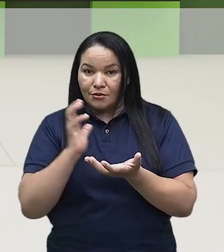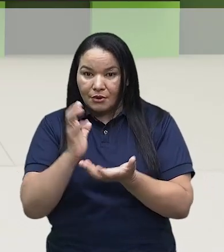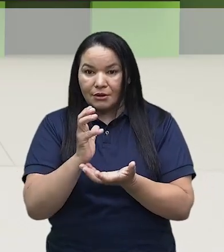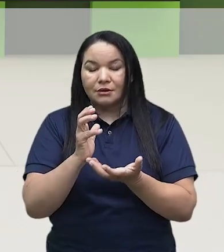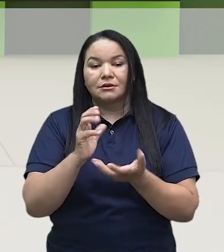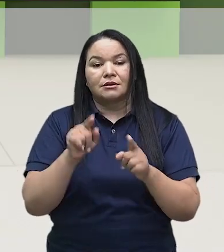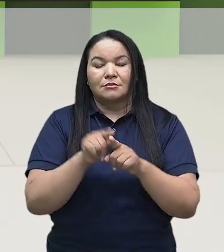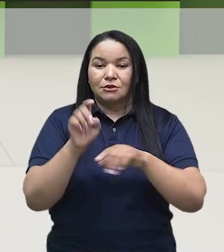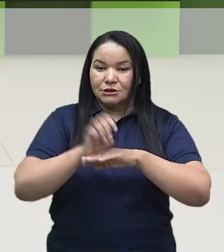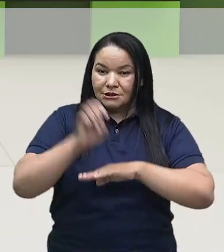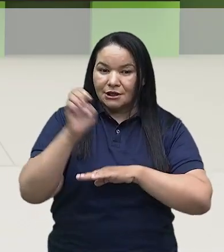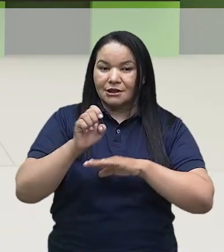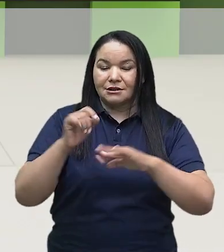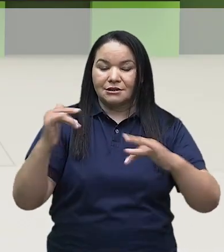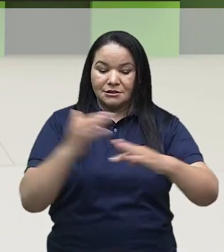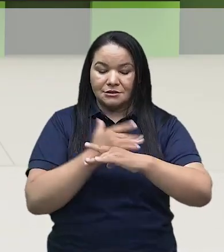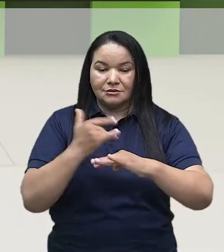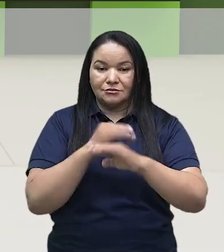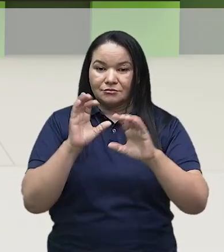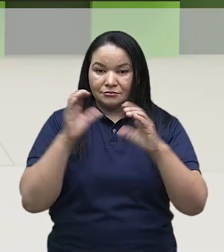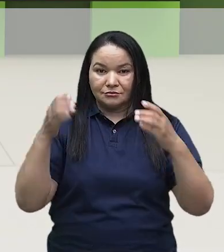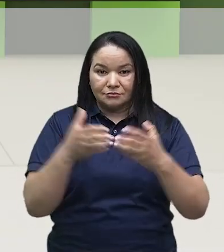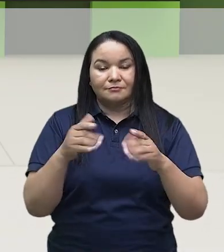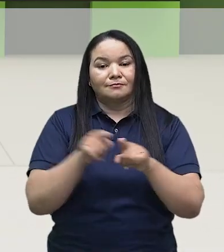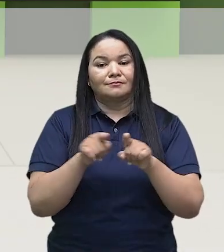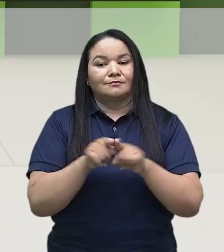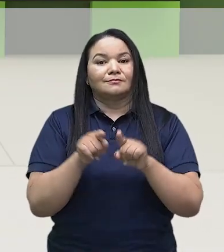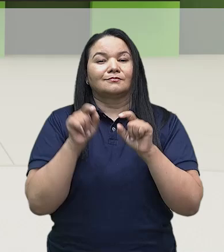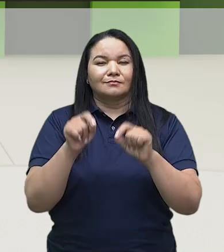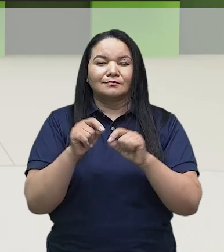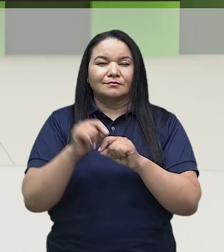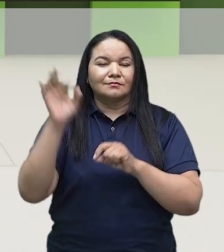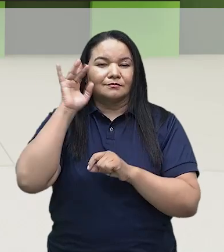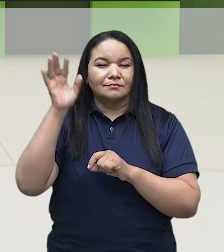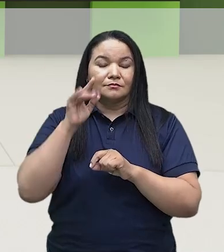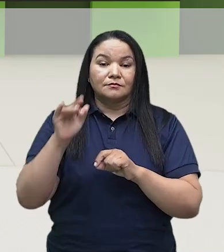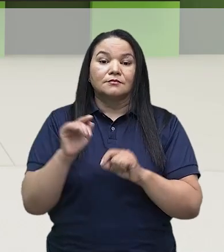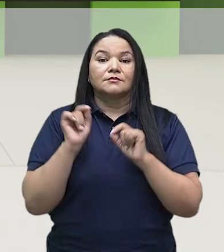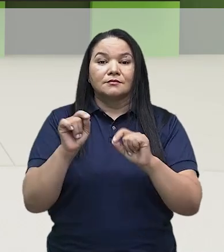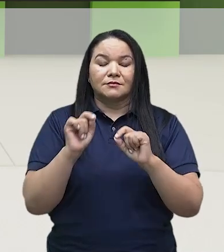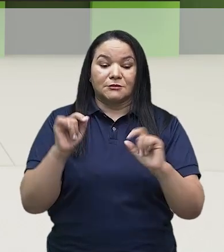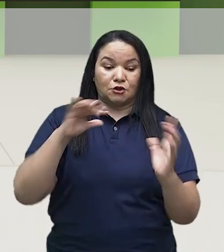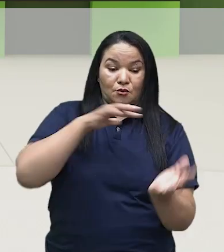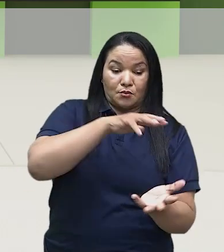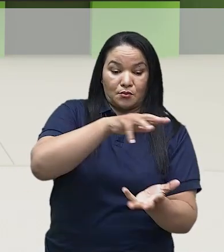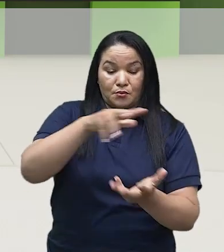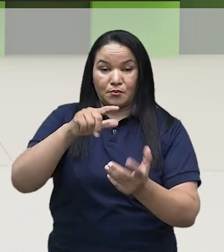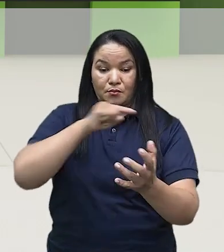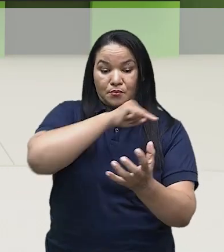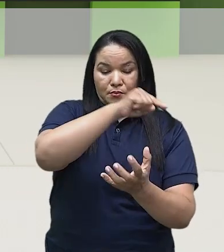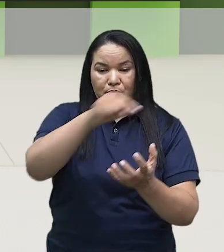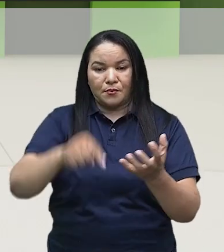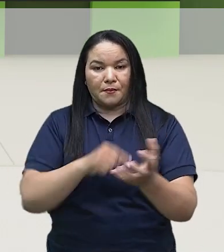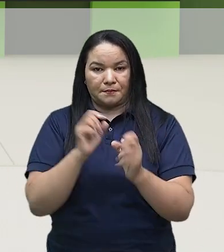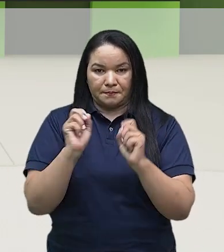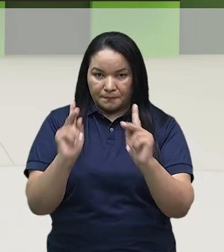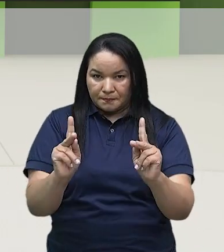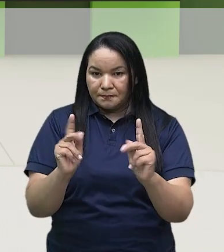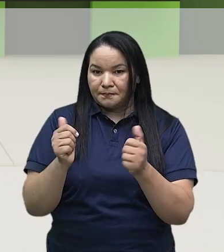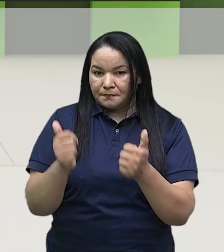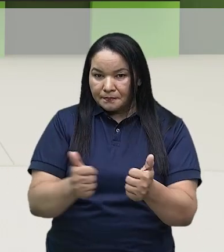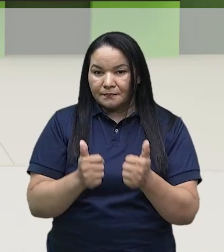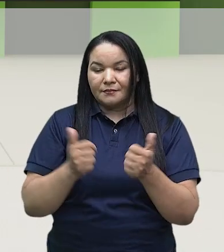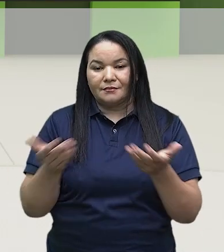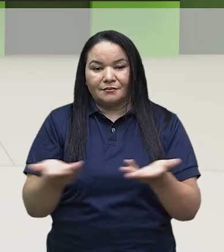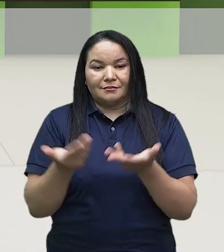nosso estado, na cidade, na comunidade, mas também pensando como um todo, né, em uma escala global. Tá bom,